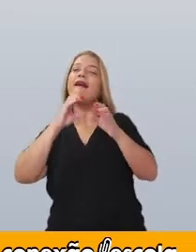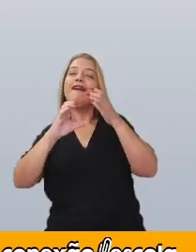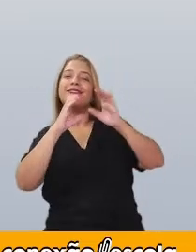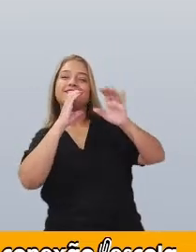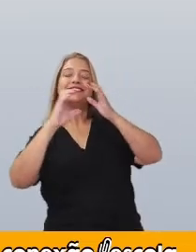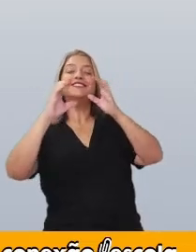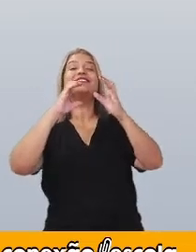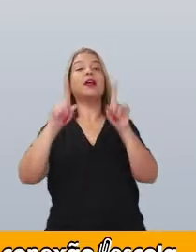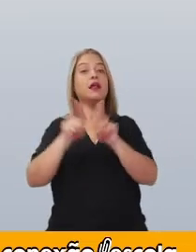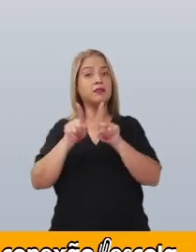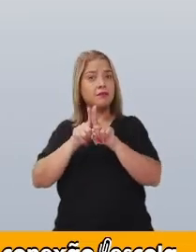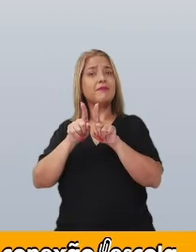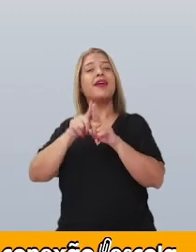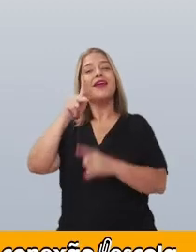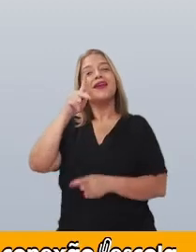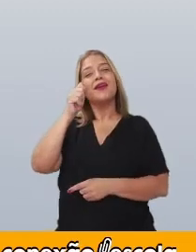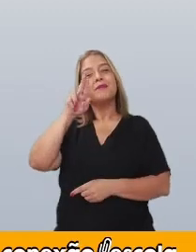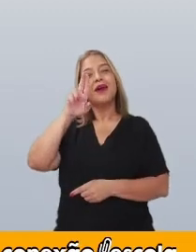é mesmo?